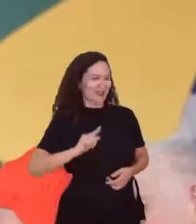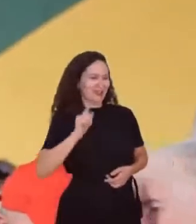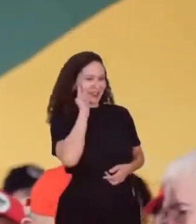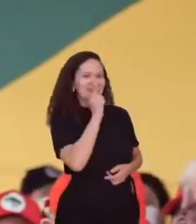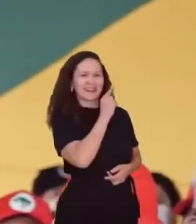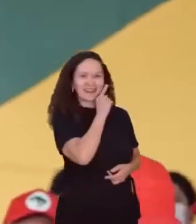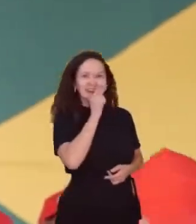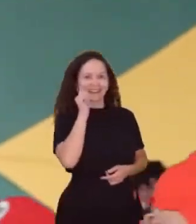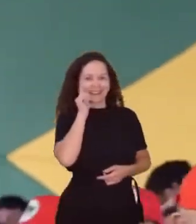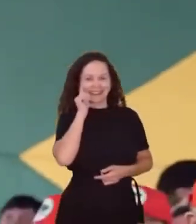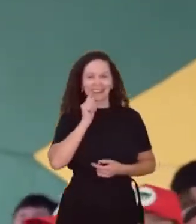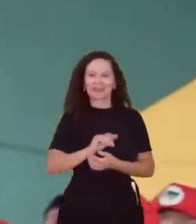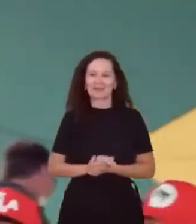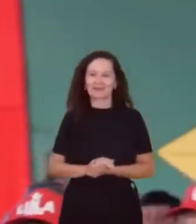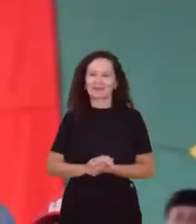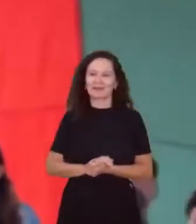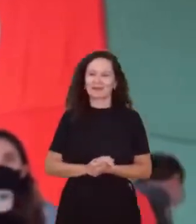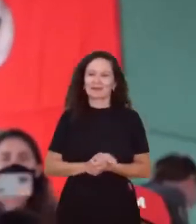Bom dia.